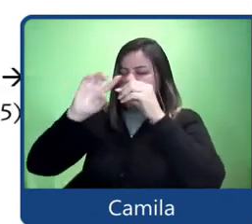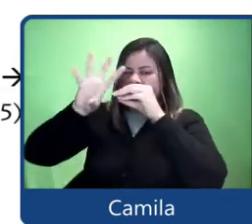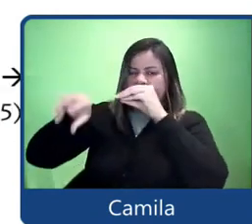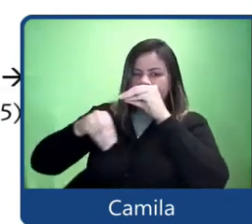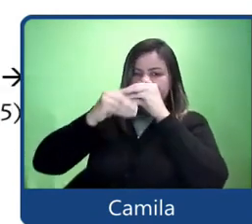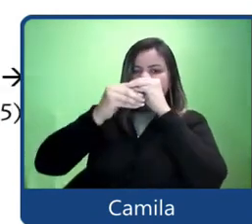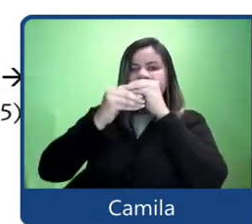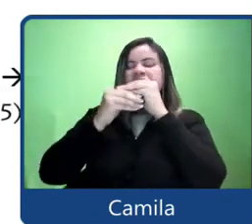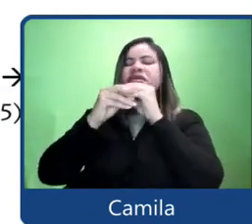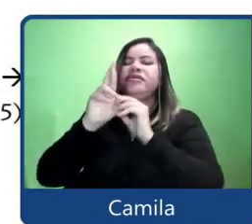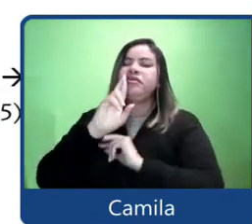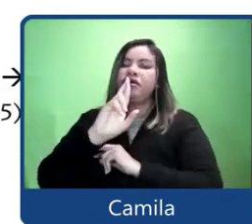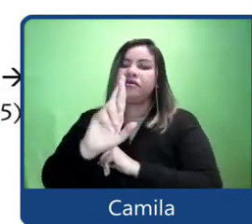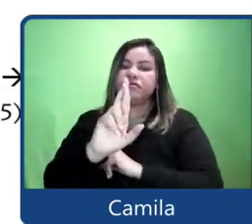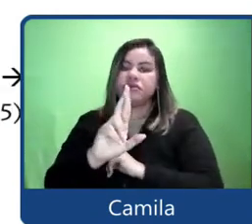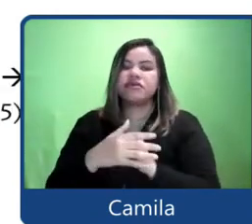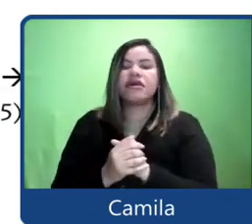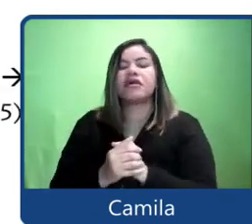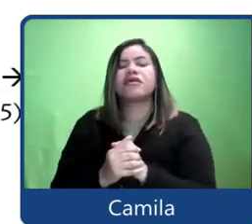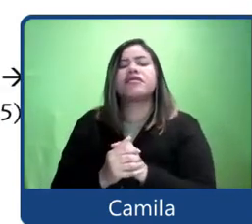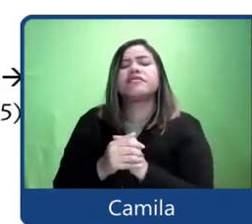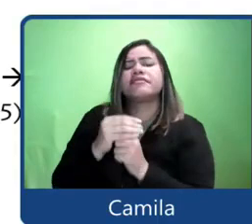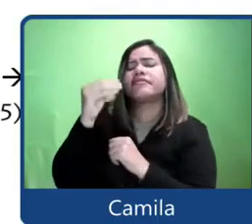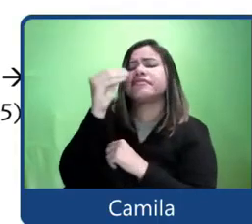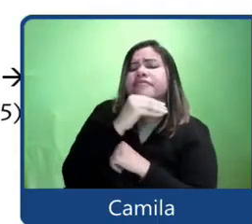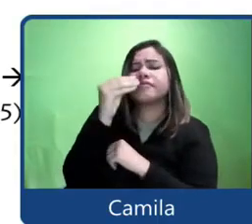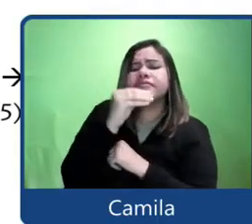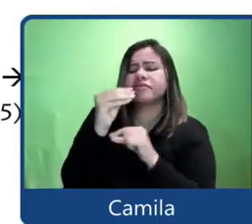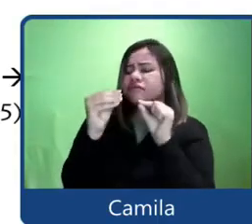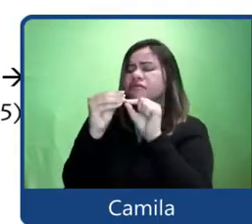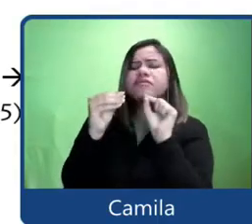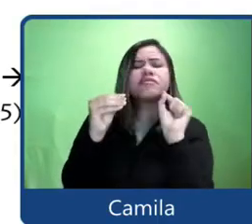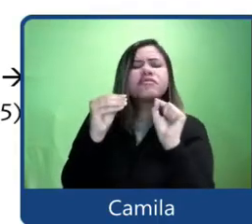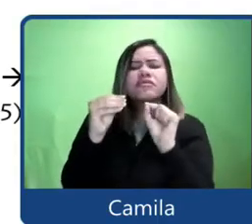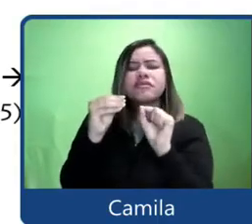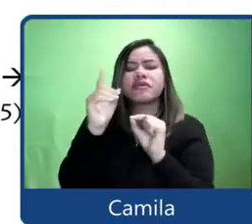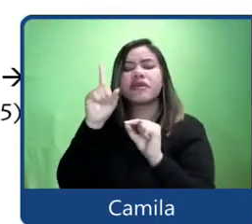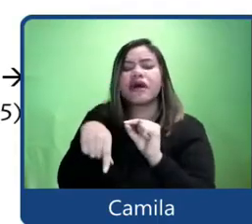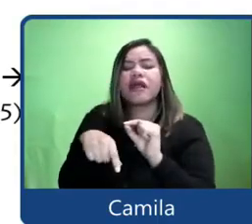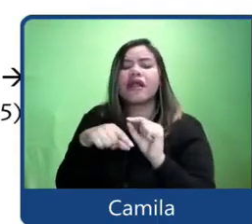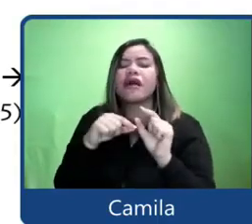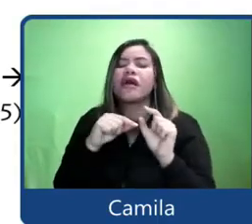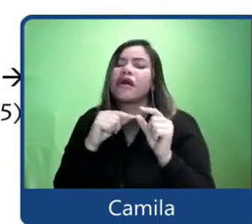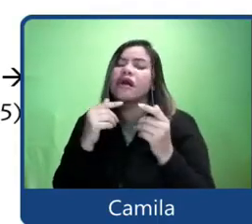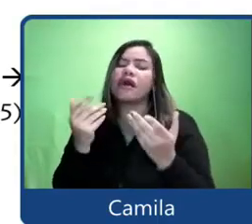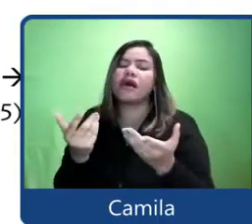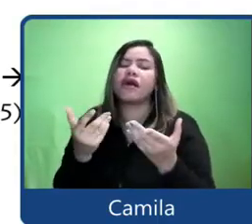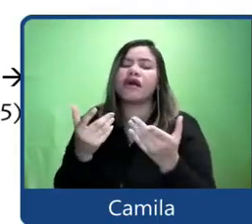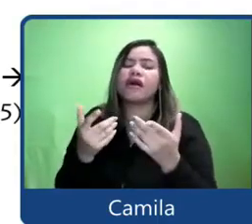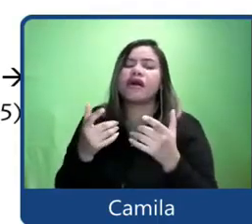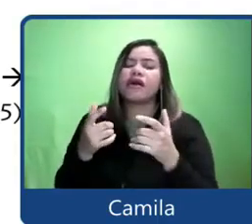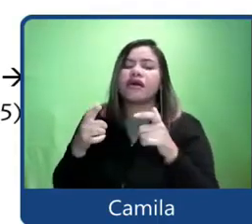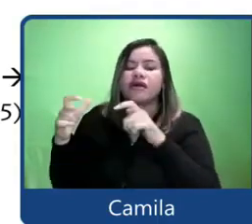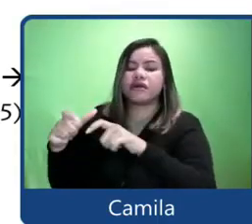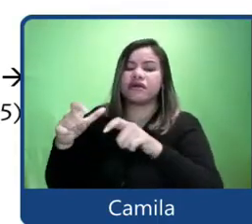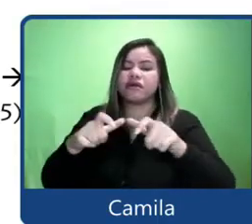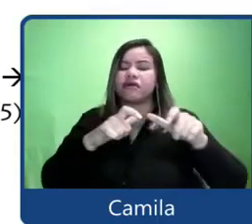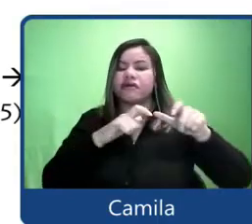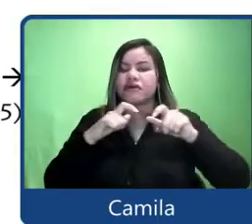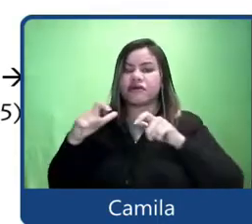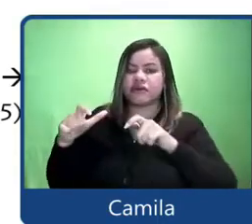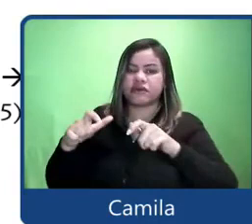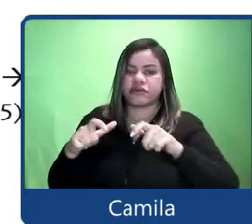seria a vulnerabilidade, né? A gente pode definir como a resultante de condicionantes ambientais, né? Então, a parte